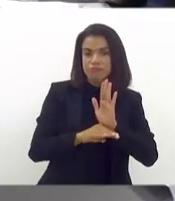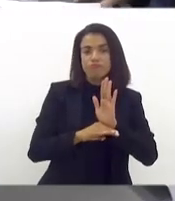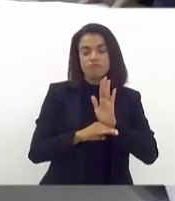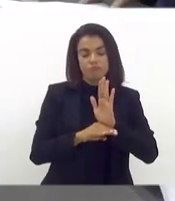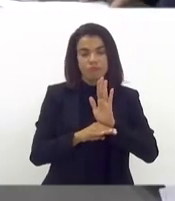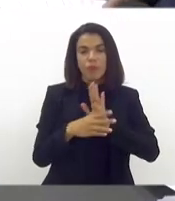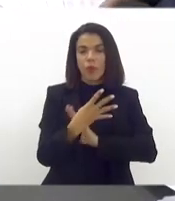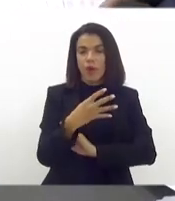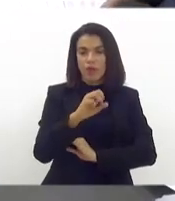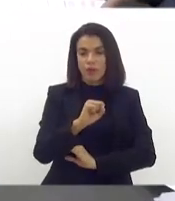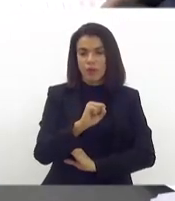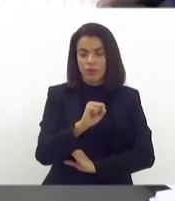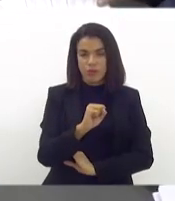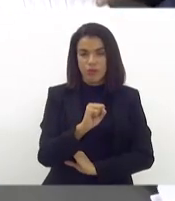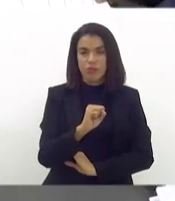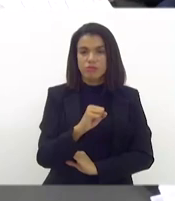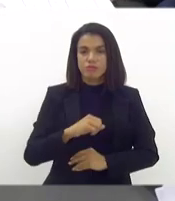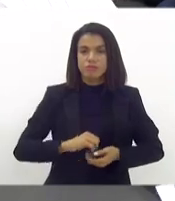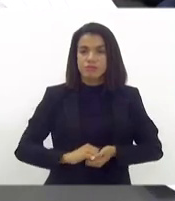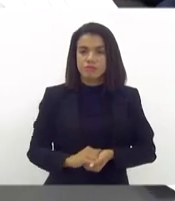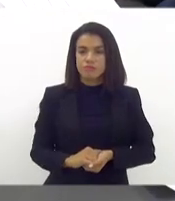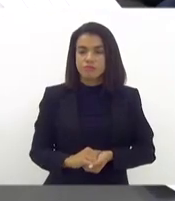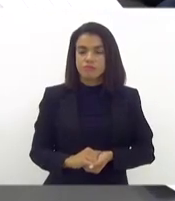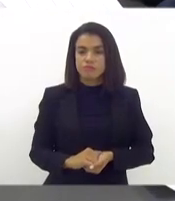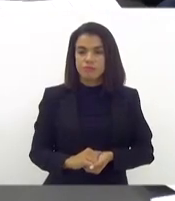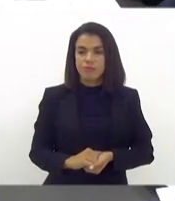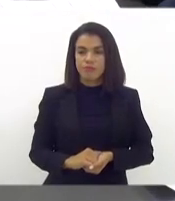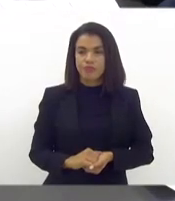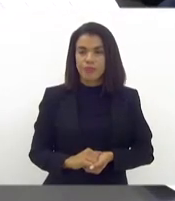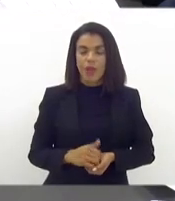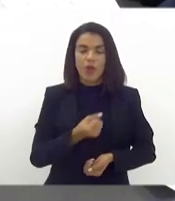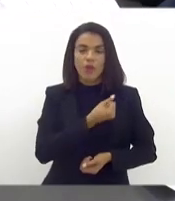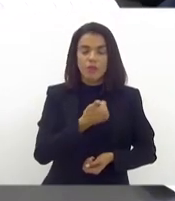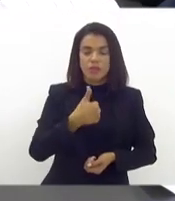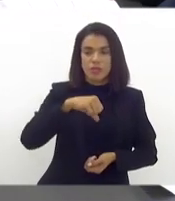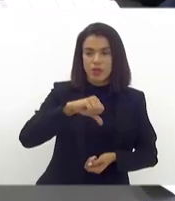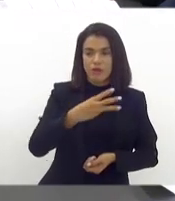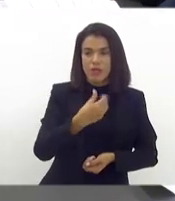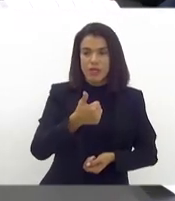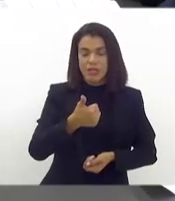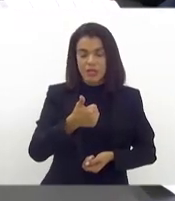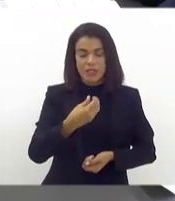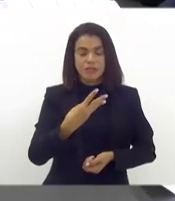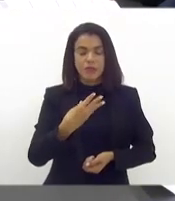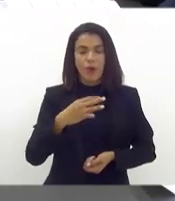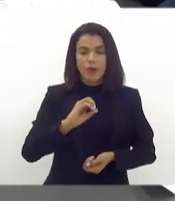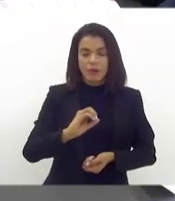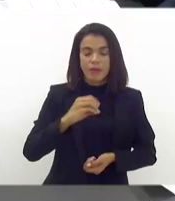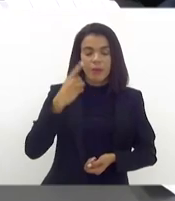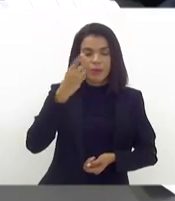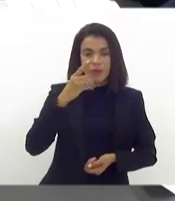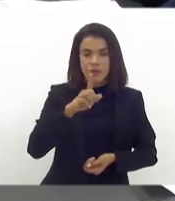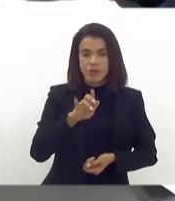do 48 a pedido do autor. Passemos então ao 19 da pauta, o PL 1340 de 23, de autoria da deputada Gisele